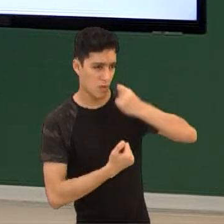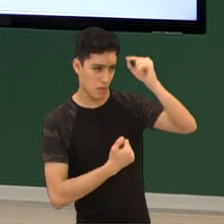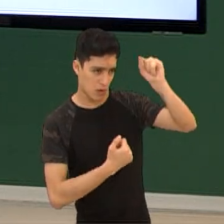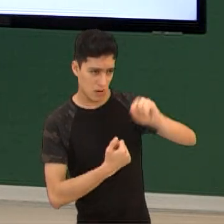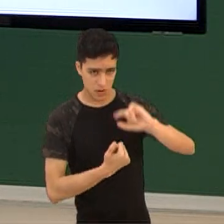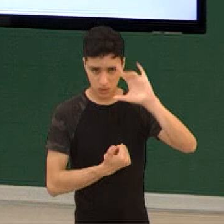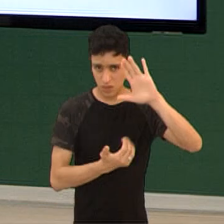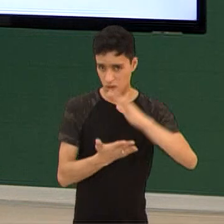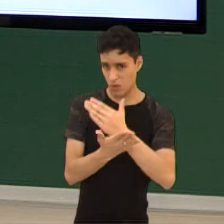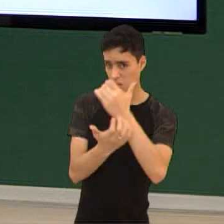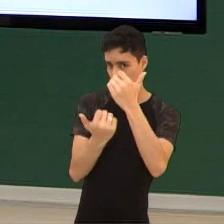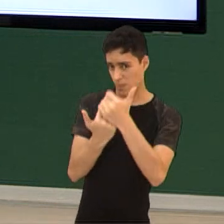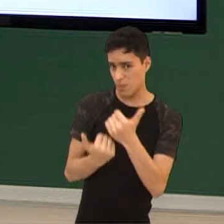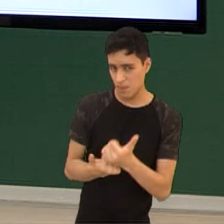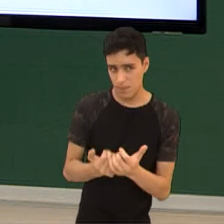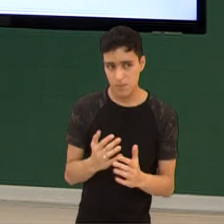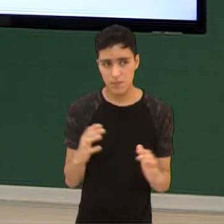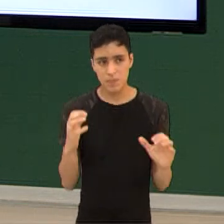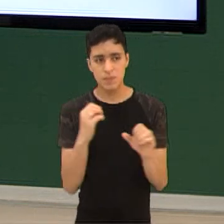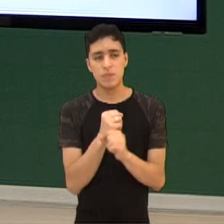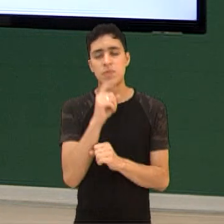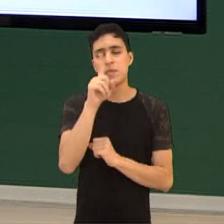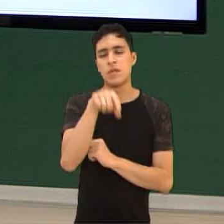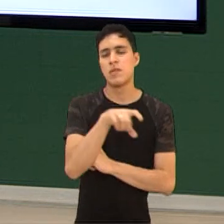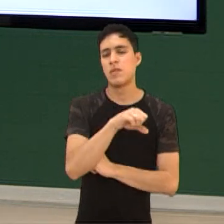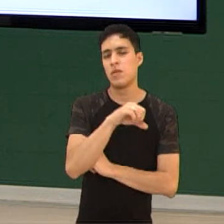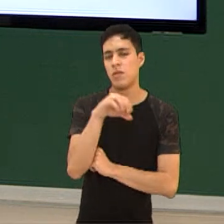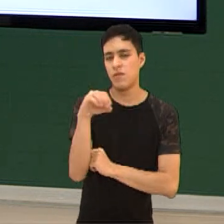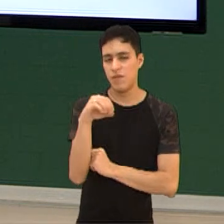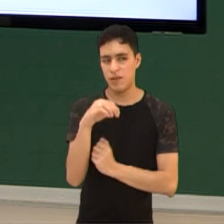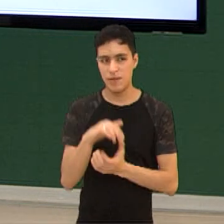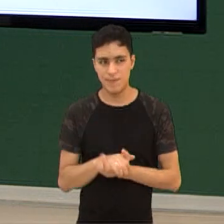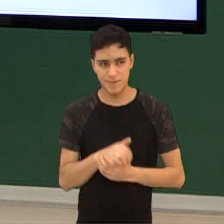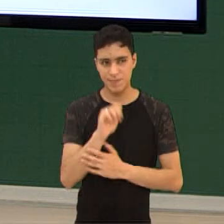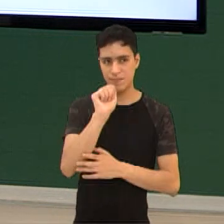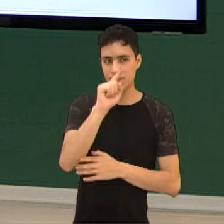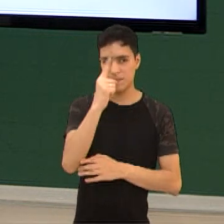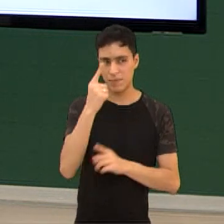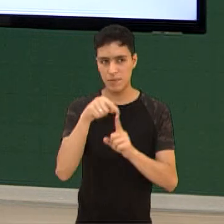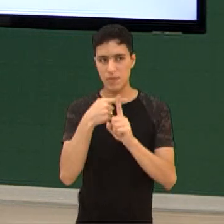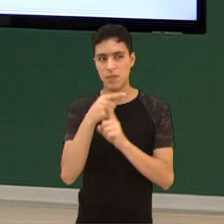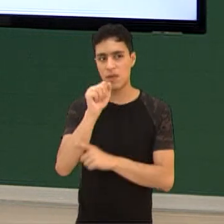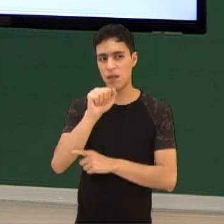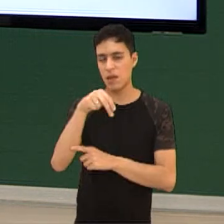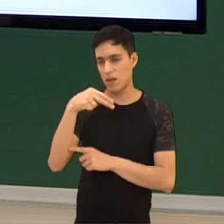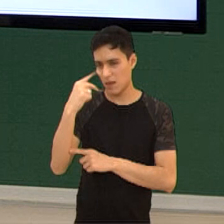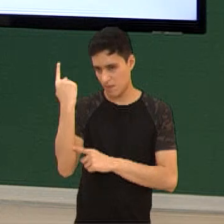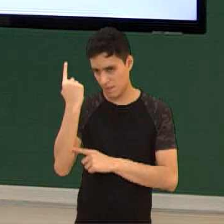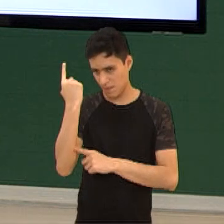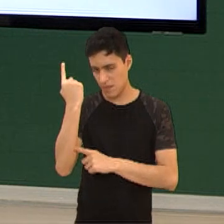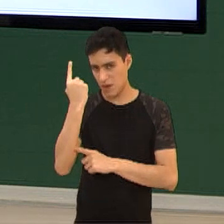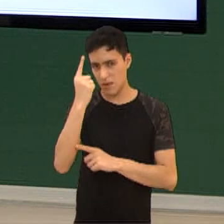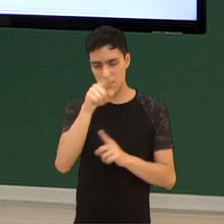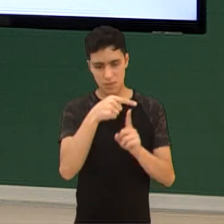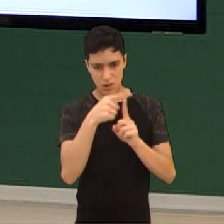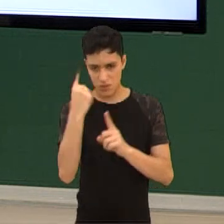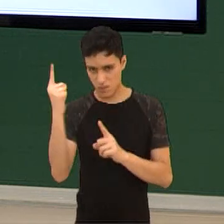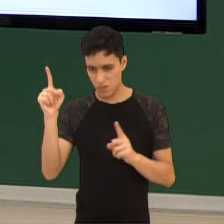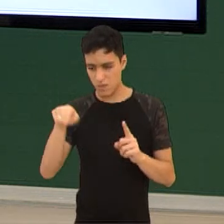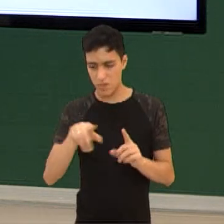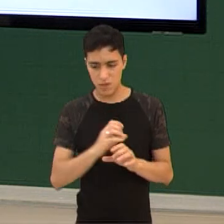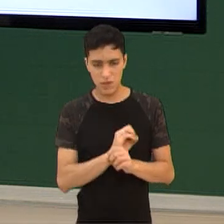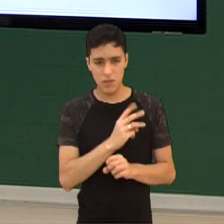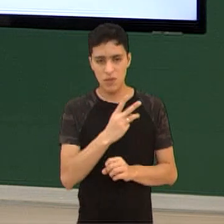problema. A soma de termos já é 190. O A1 mais o AN, que é o primeiro mais o último, já é